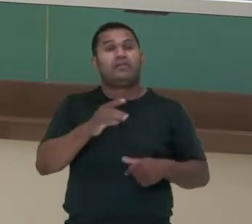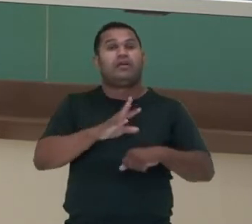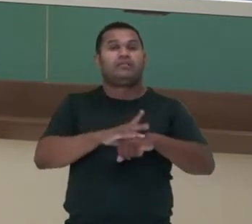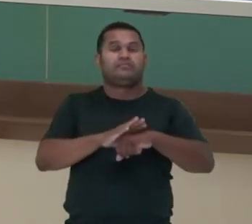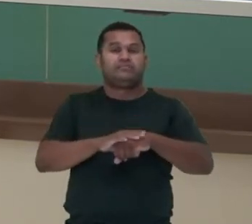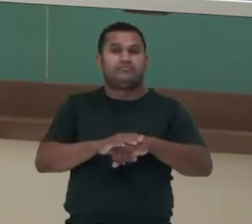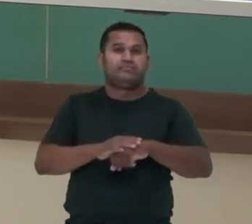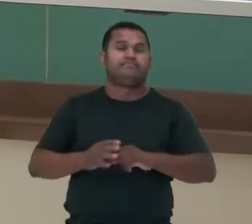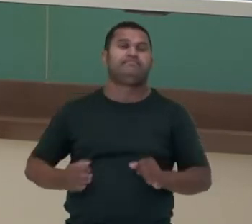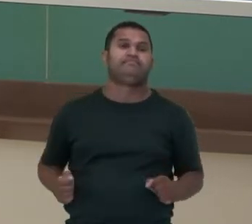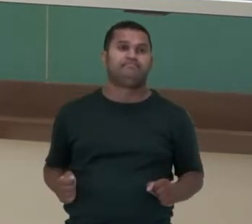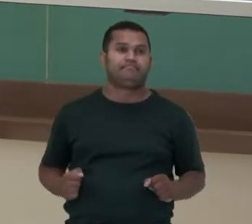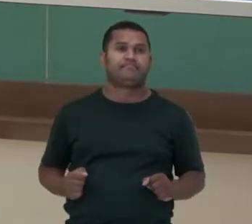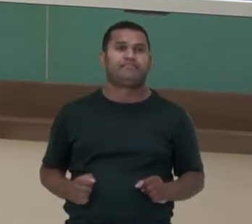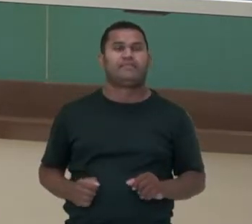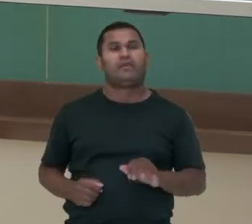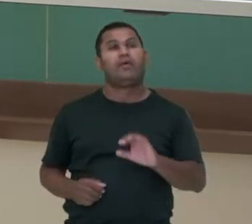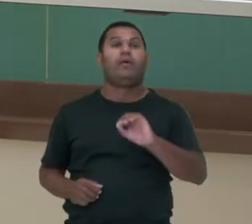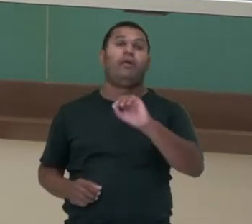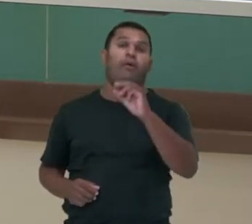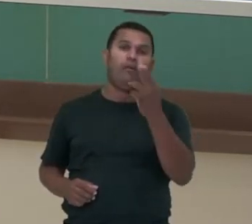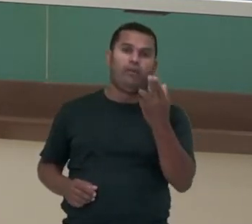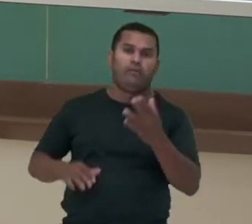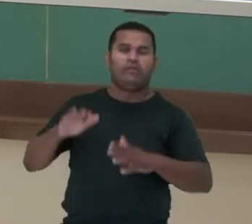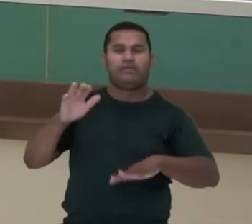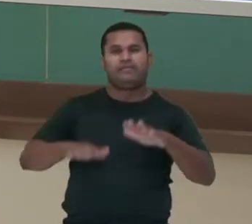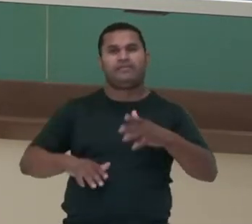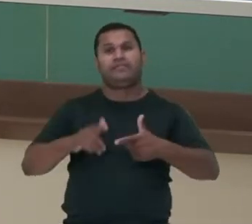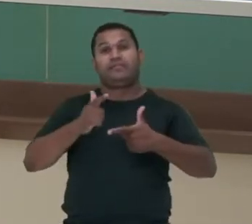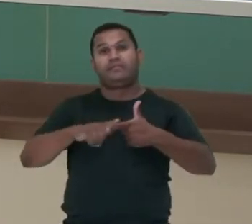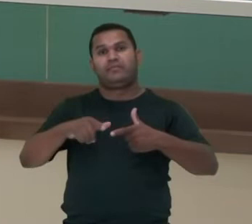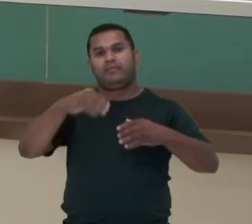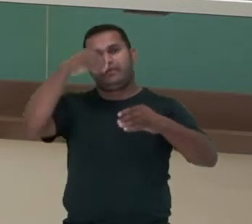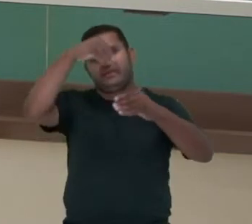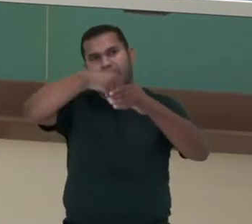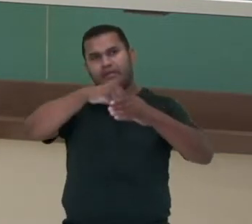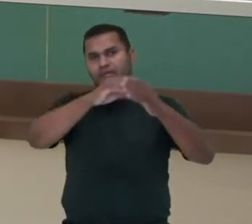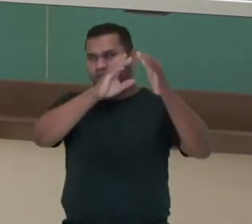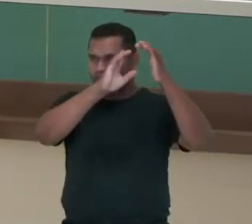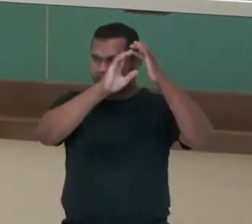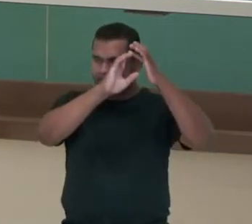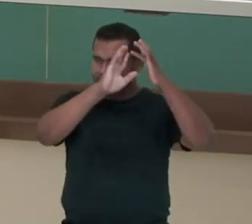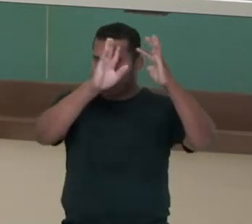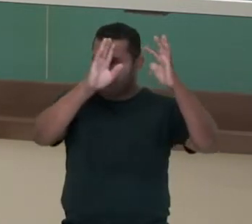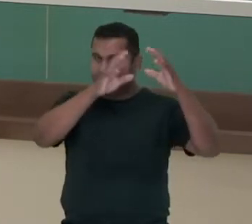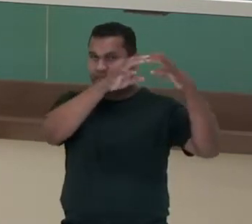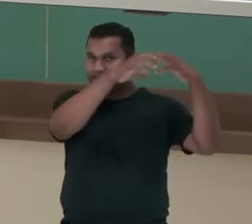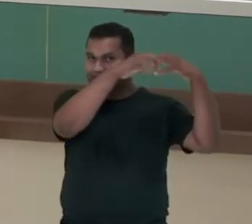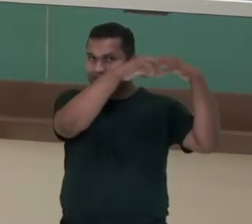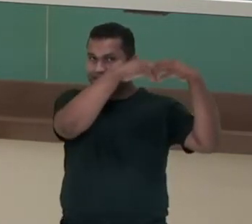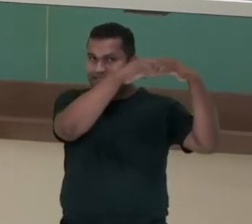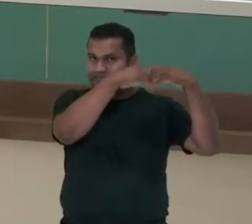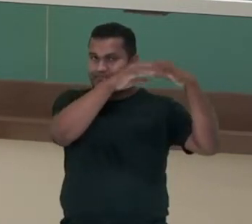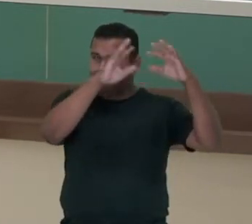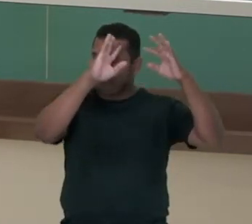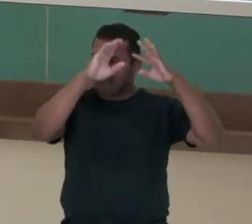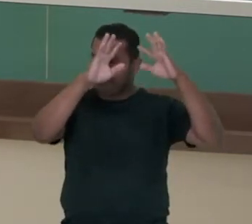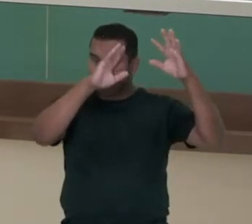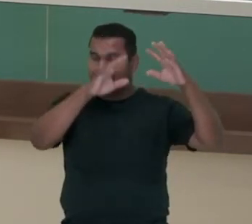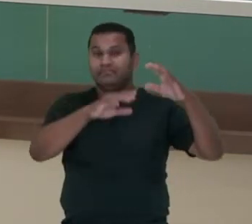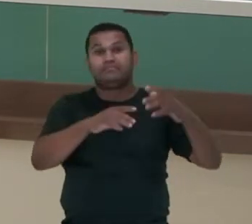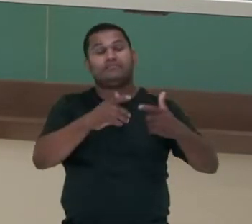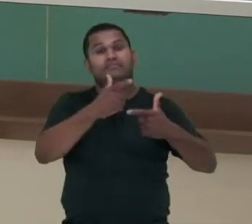exemplo uma doença tipo Alzheimer, né? Que vão causando. E aqui umas imagens, né? De uma artrose ali bastante